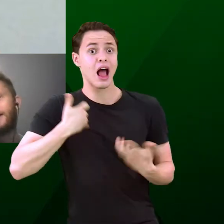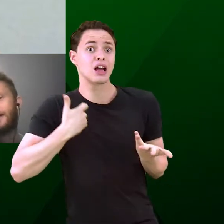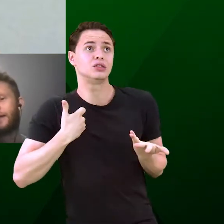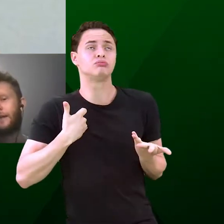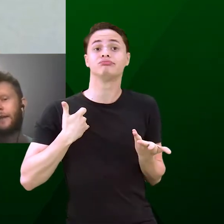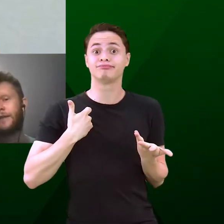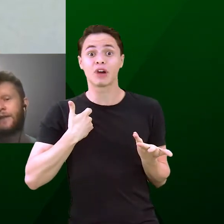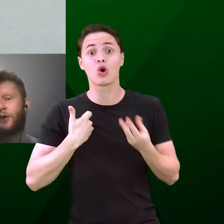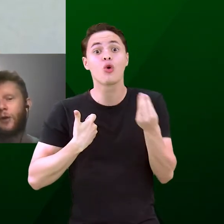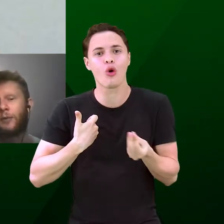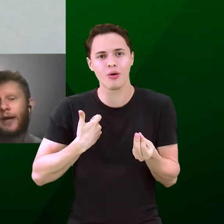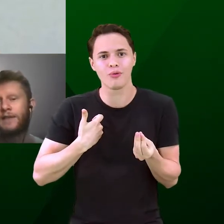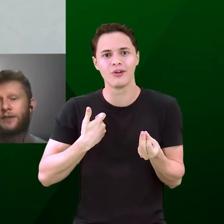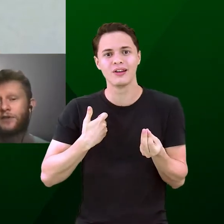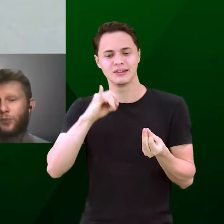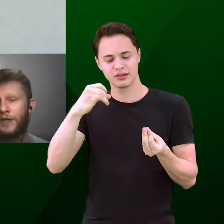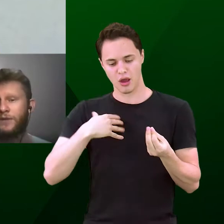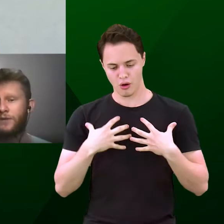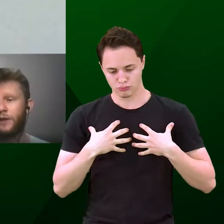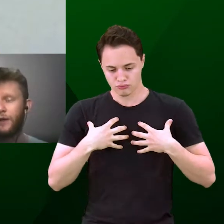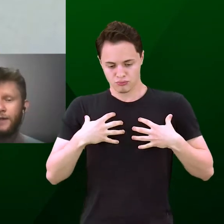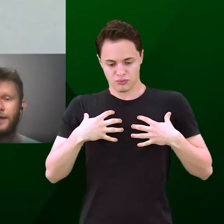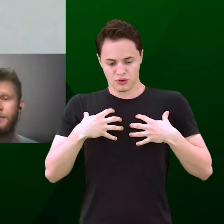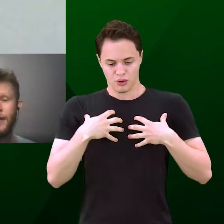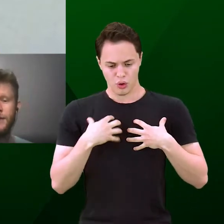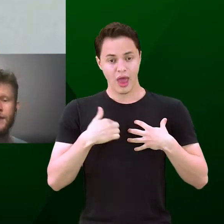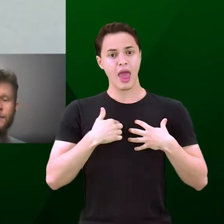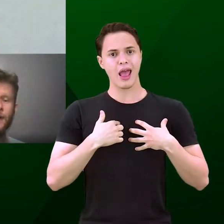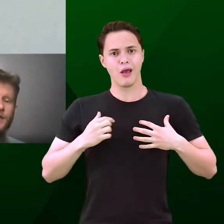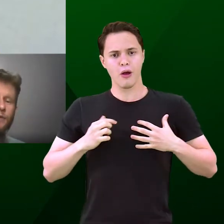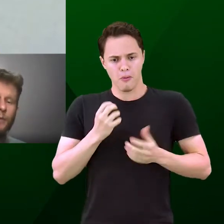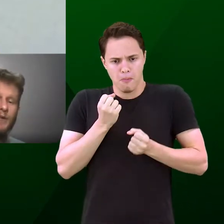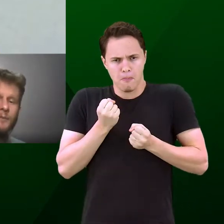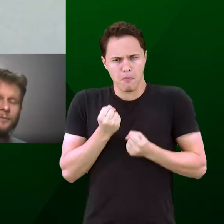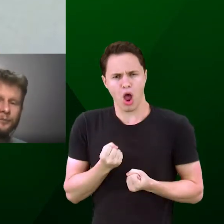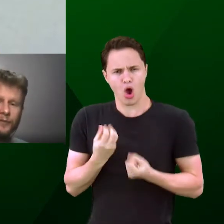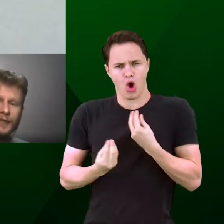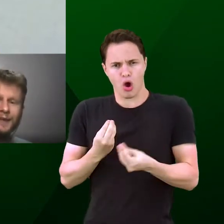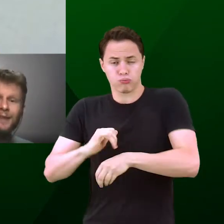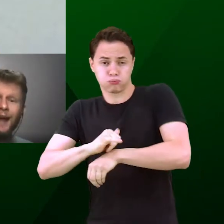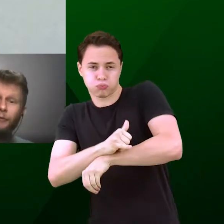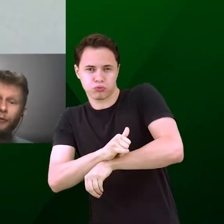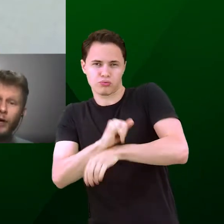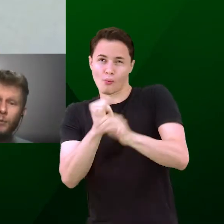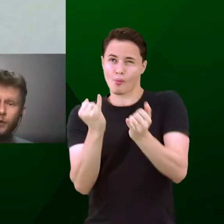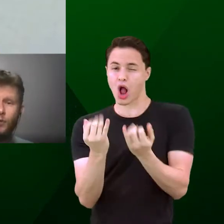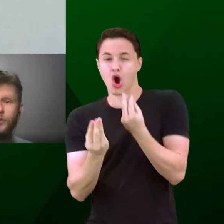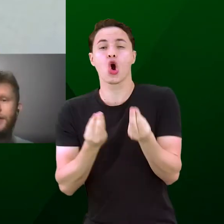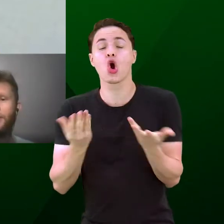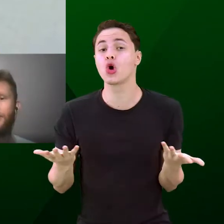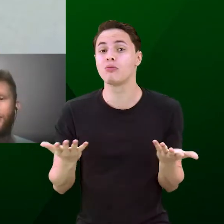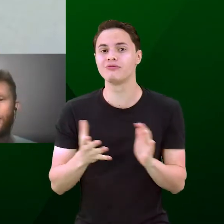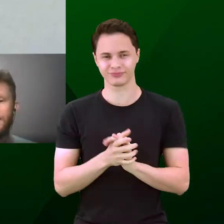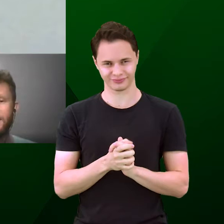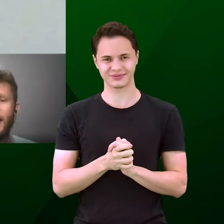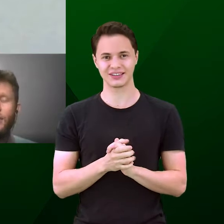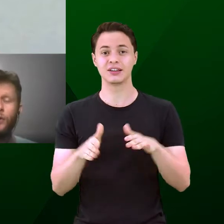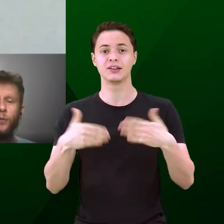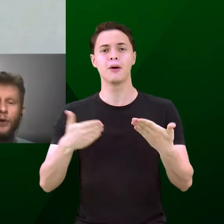gente se depara com a corrida. Não é logo ali, né? Às vezes você sai para, vou começar a correr, sai,